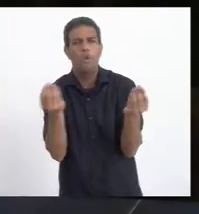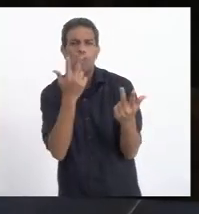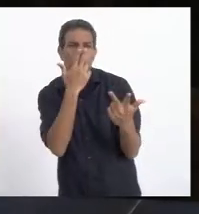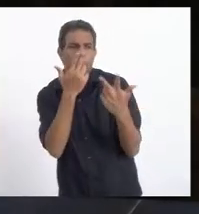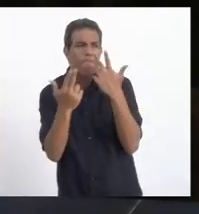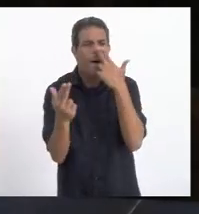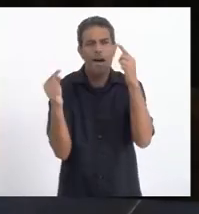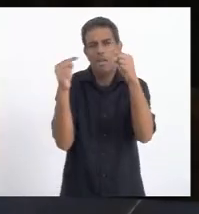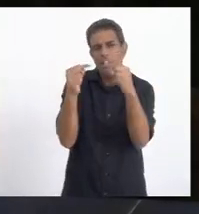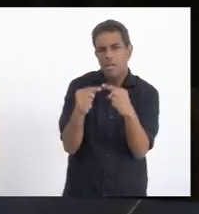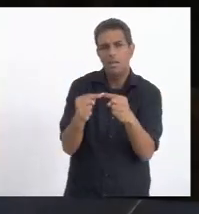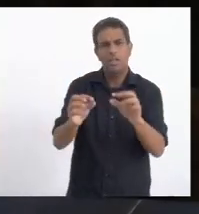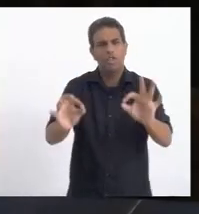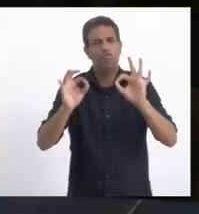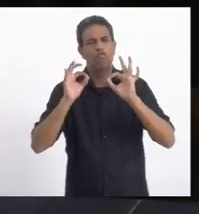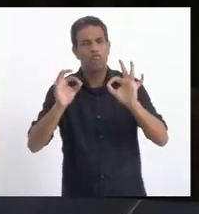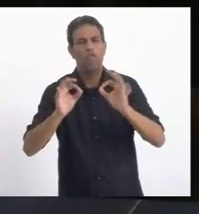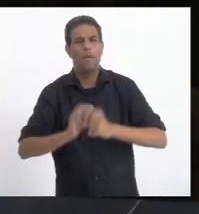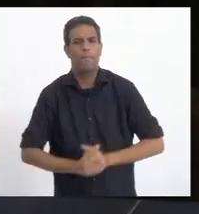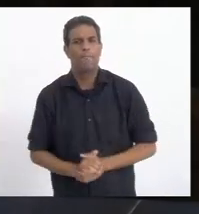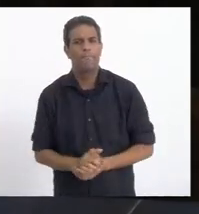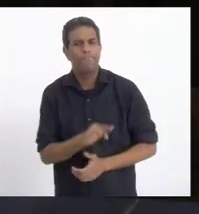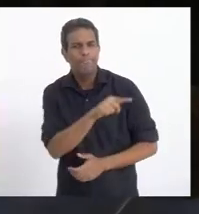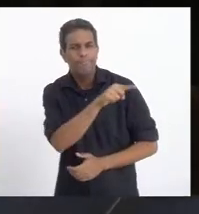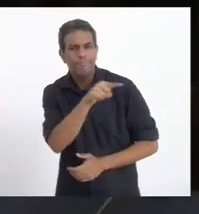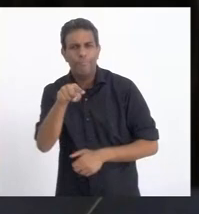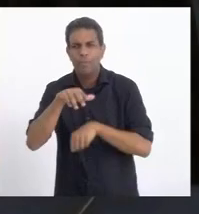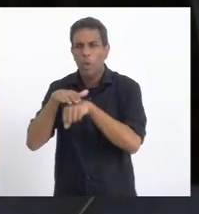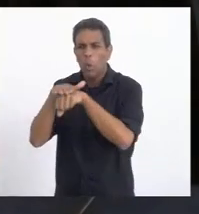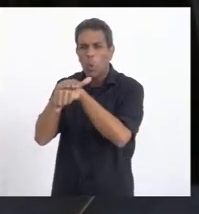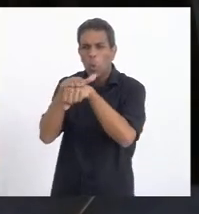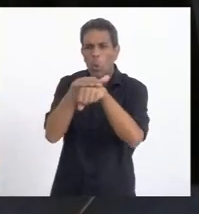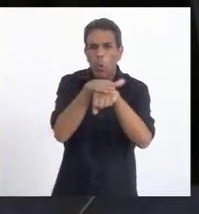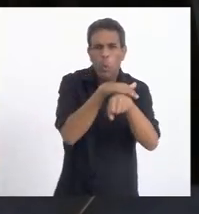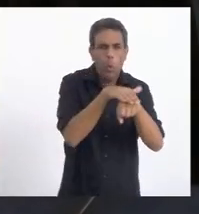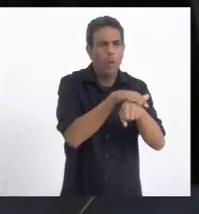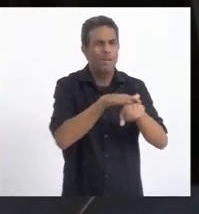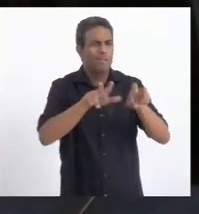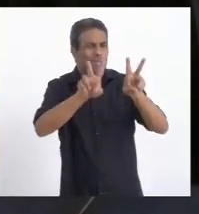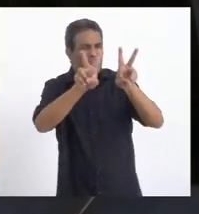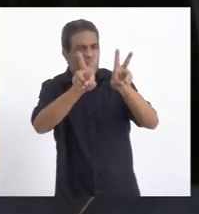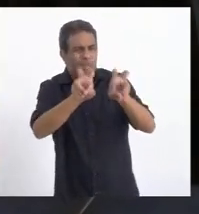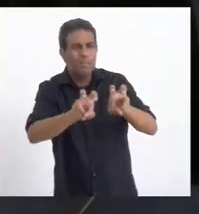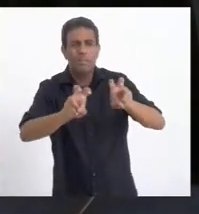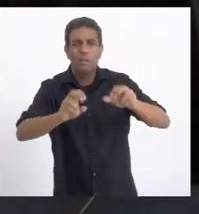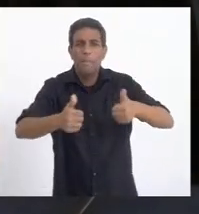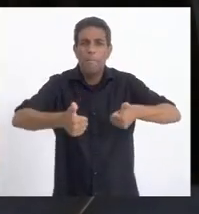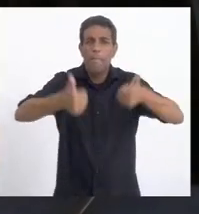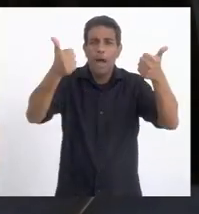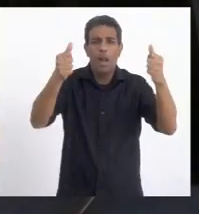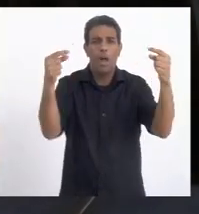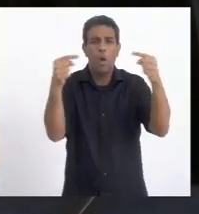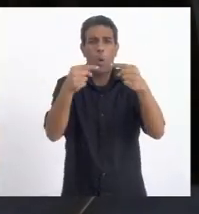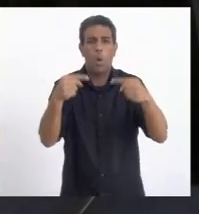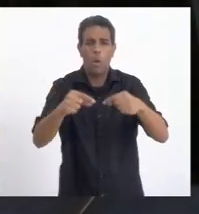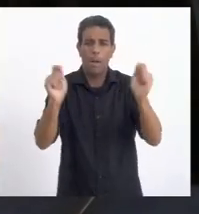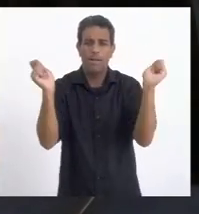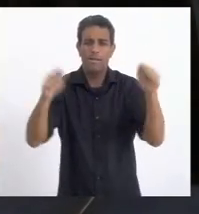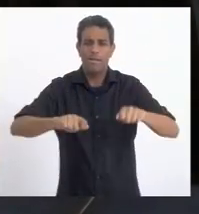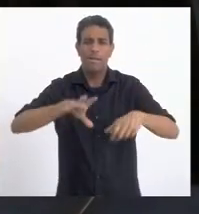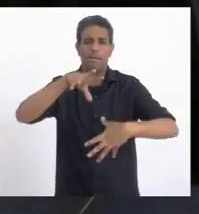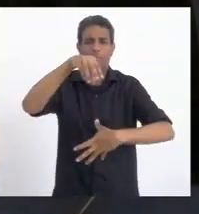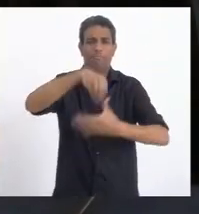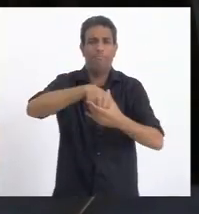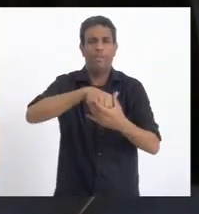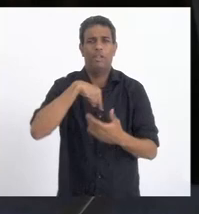parecidas umas com as outras e pelas conversa que a gente tá vivendo ali tá tá se buscando o melhor dentro da possibilidade que lado